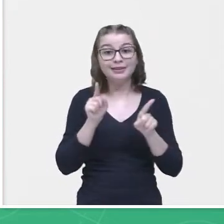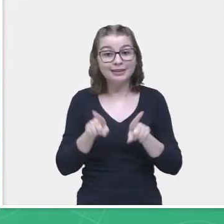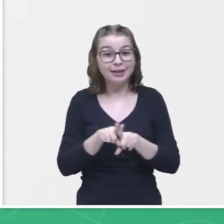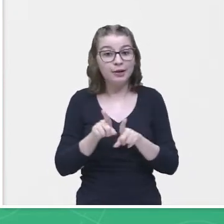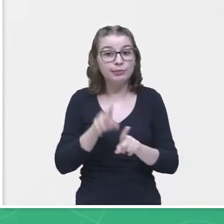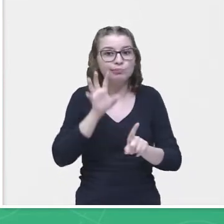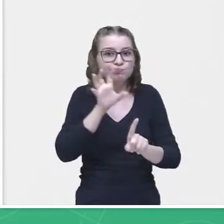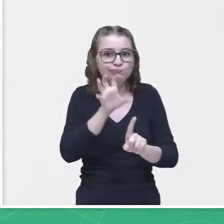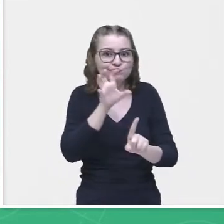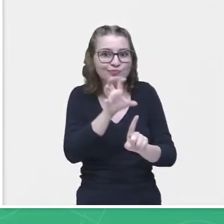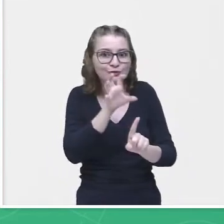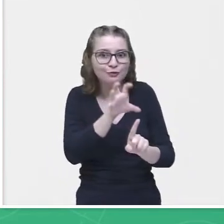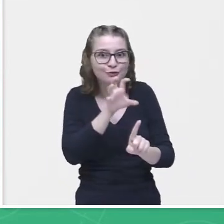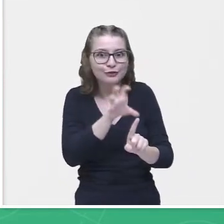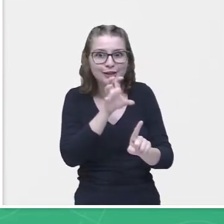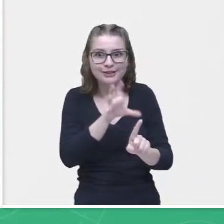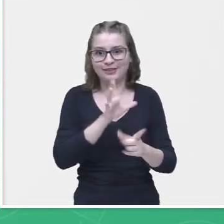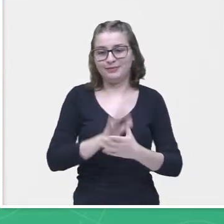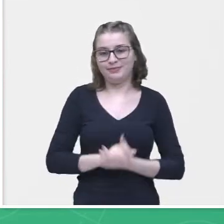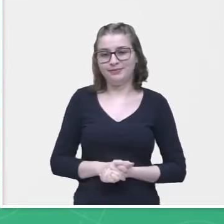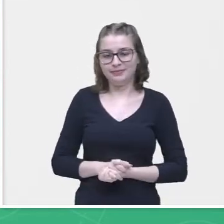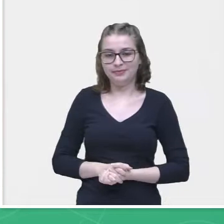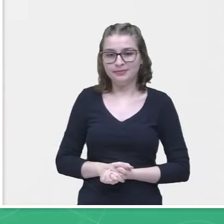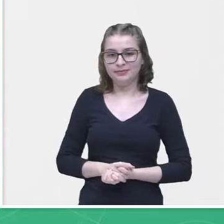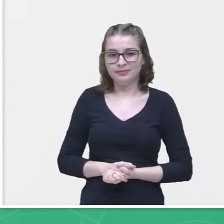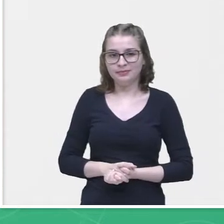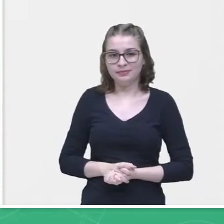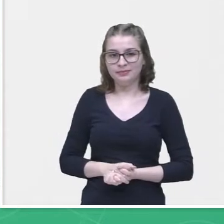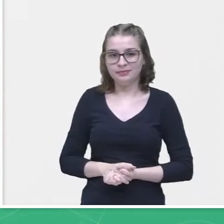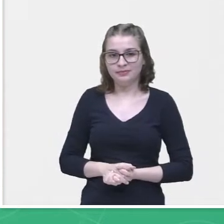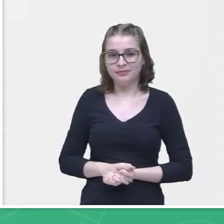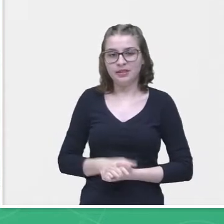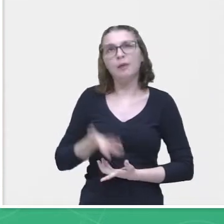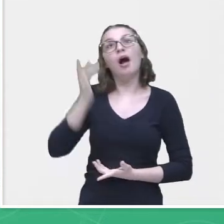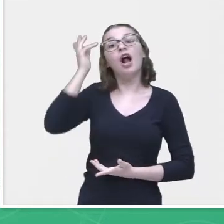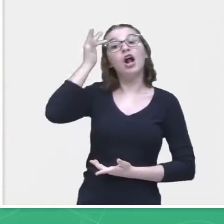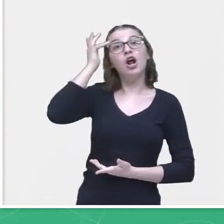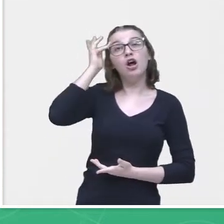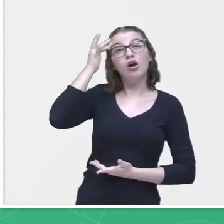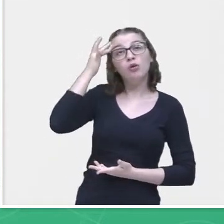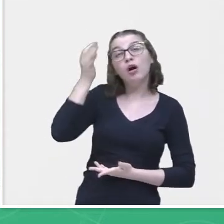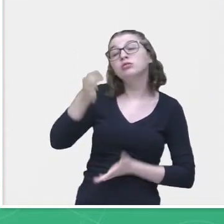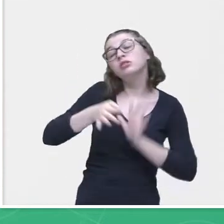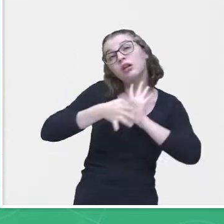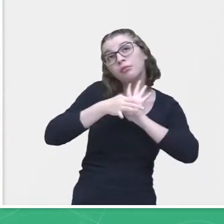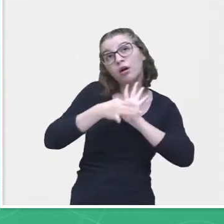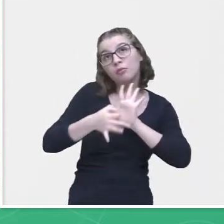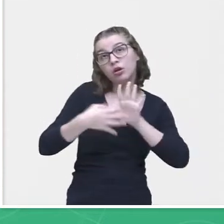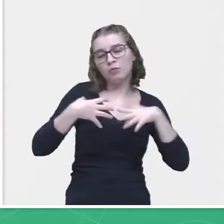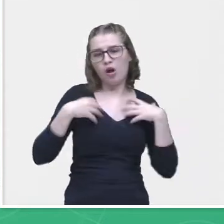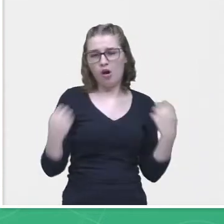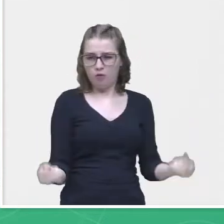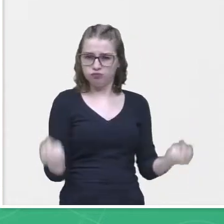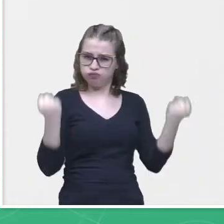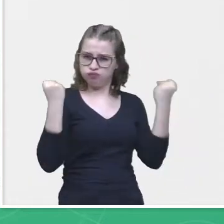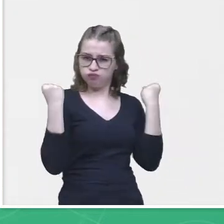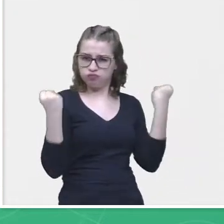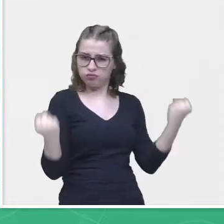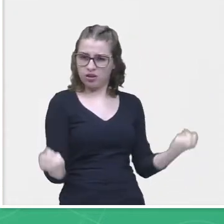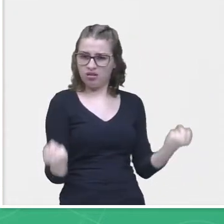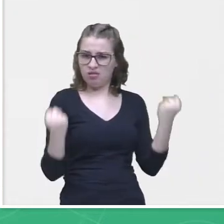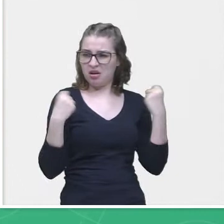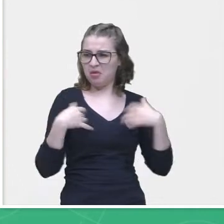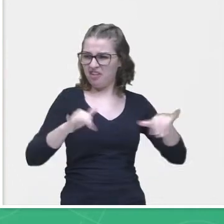convencer, persuadir, convencer. Eu acho que quem malha muito é porque não tem o que fazer.